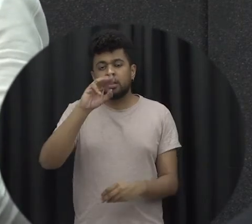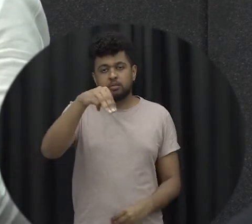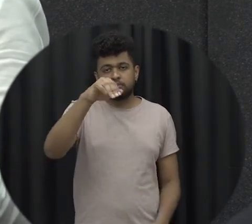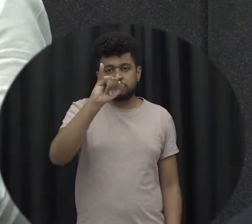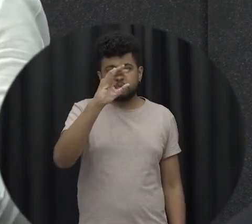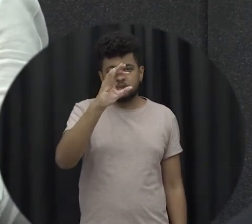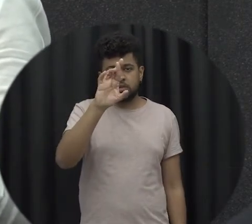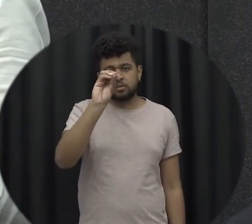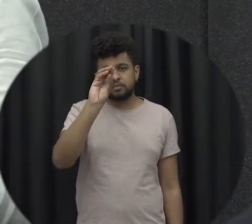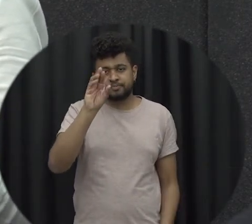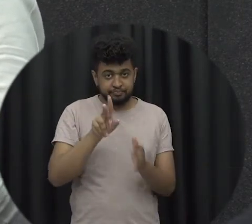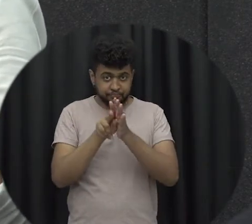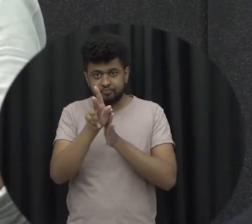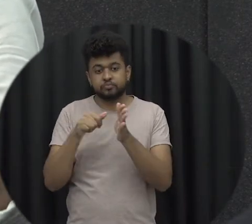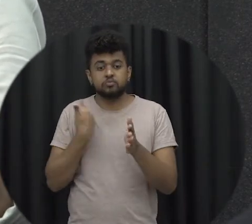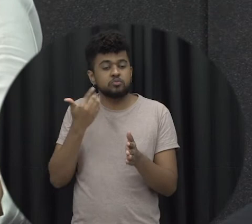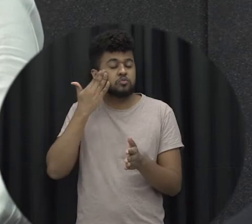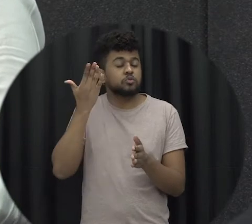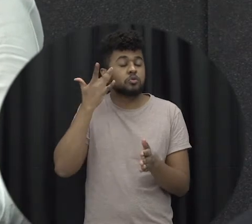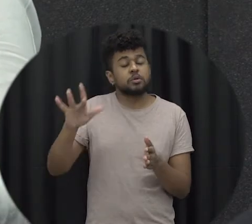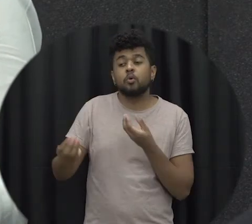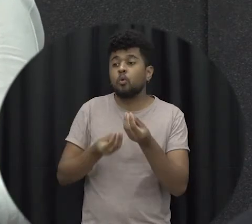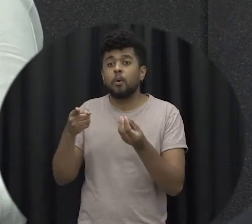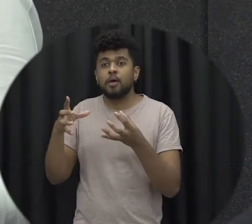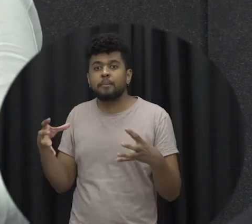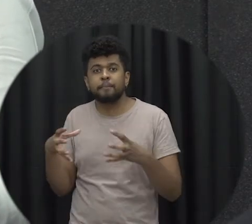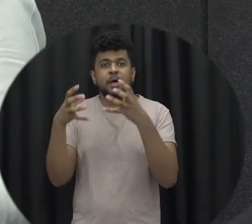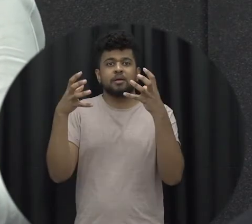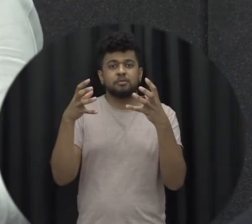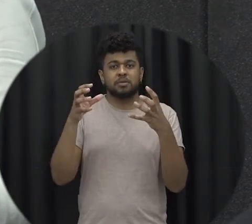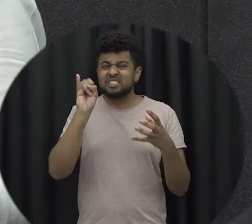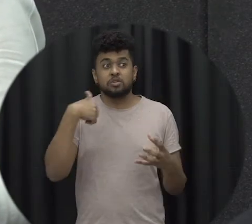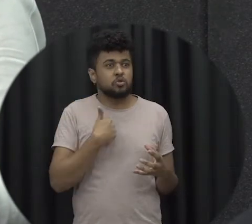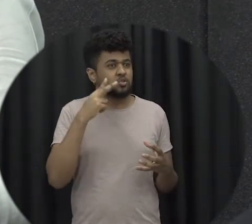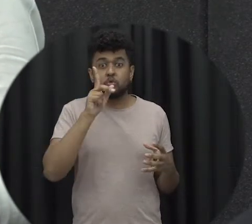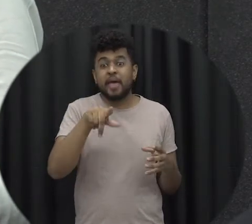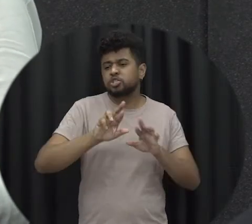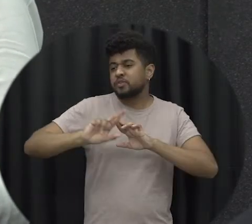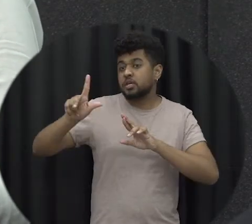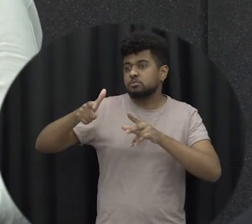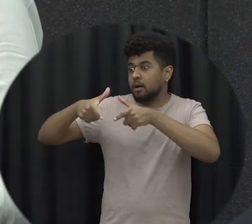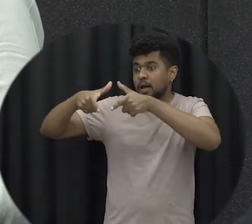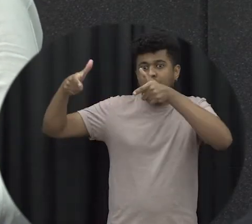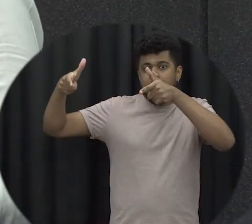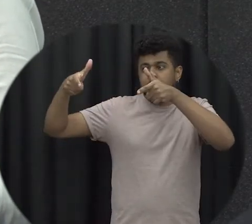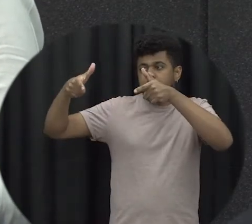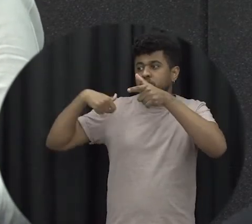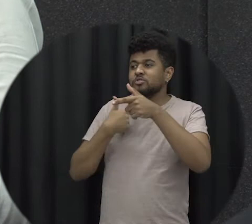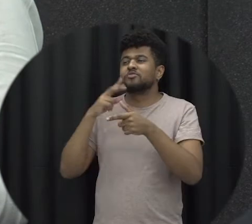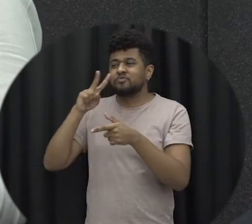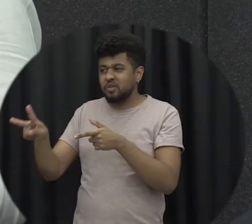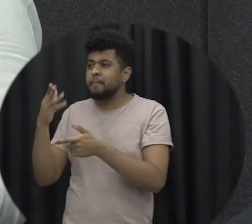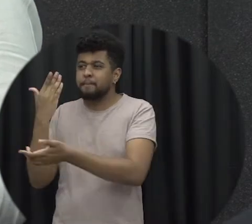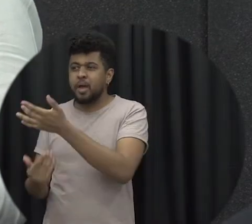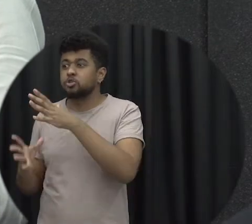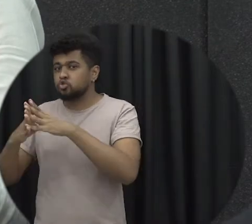qual é o impacto disso. Diferente dos macro-organismos que a gente vê o efeito da extinção, para a microbiologia ainda